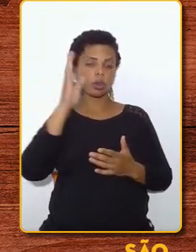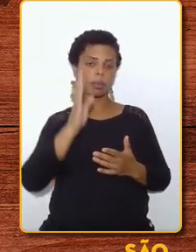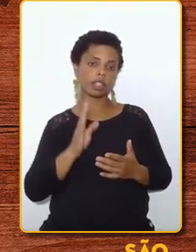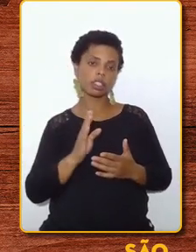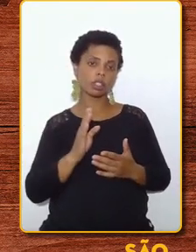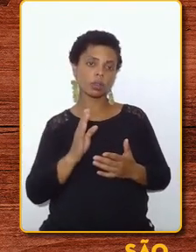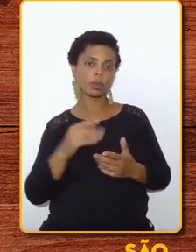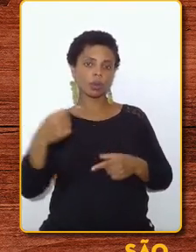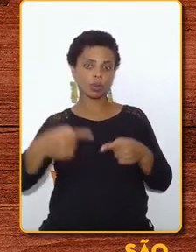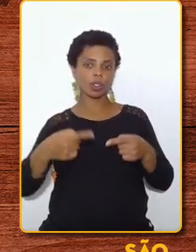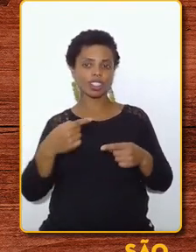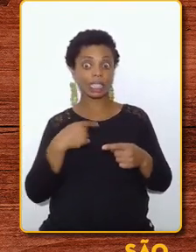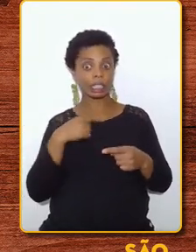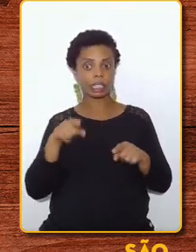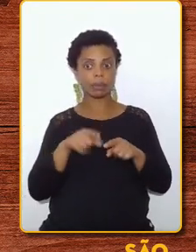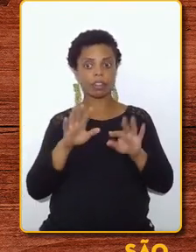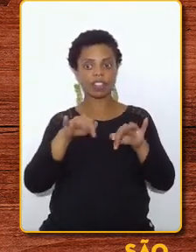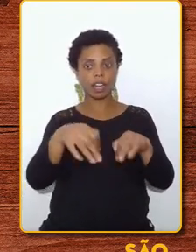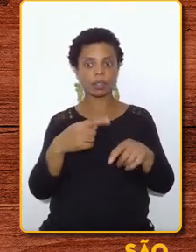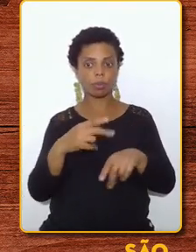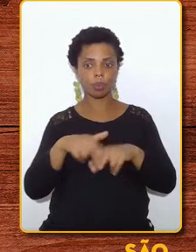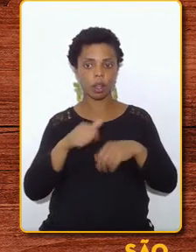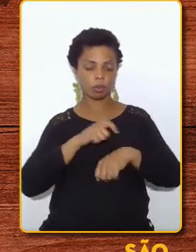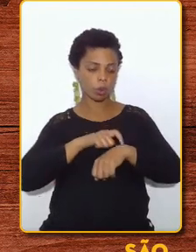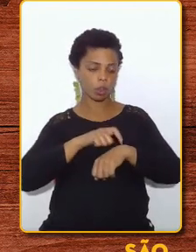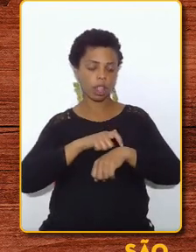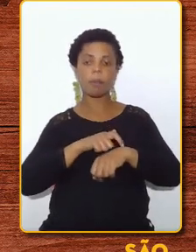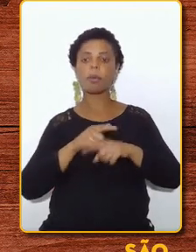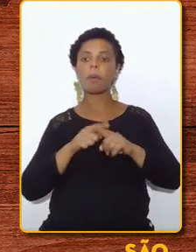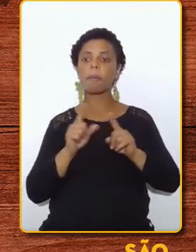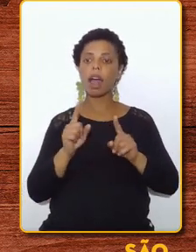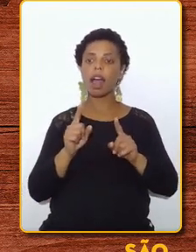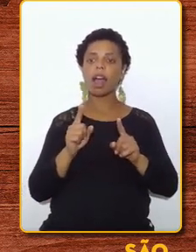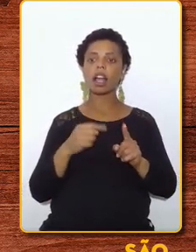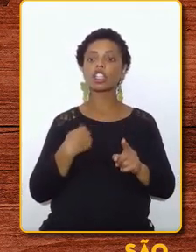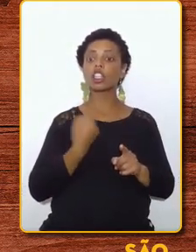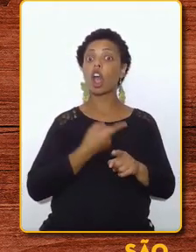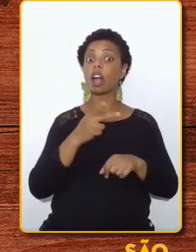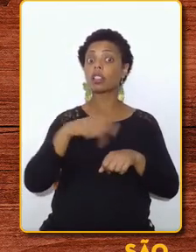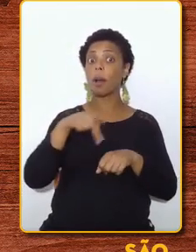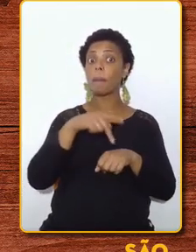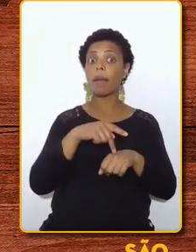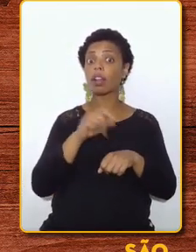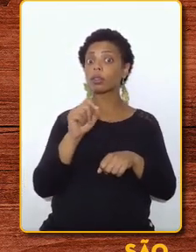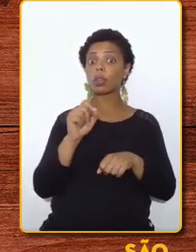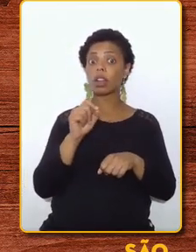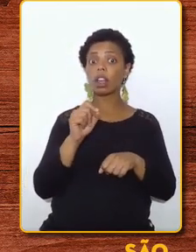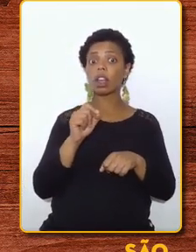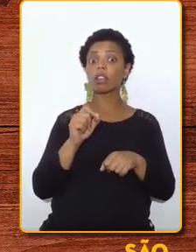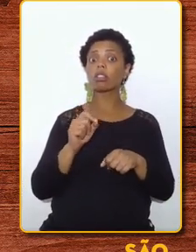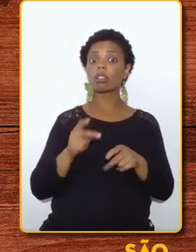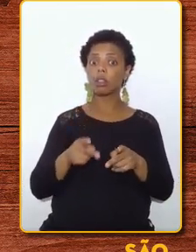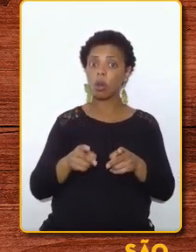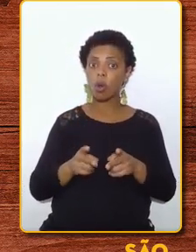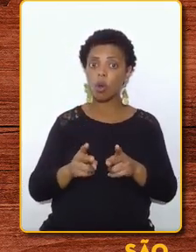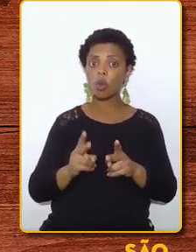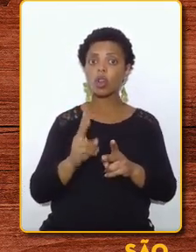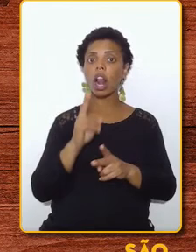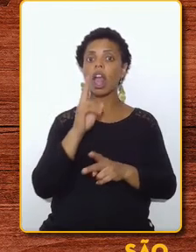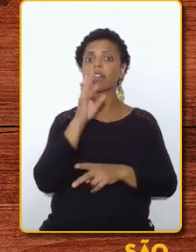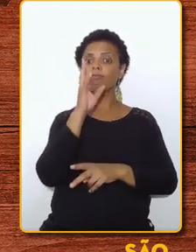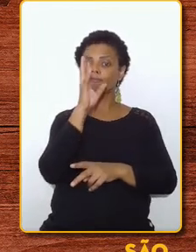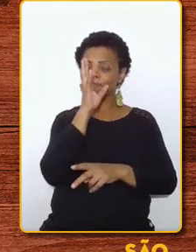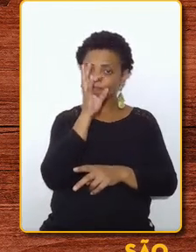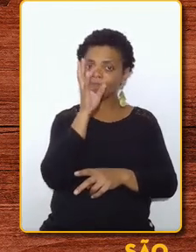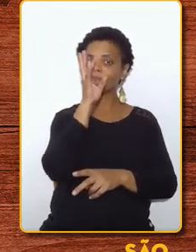também estoura o meu tempo. Por quê? Porque nós somos um país que ainda resiste. Né? Se a gente comparar o